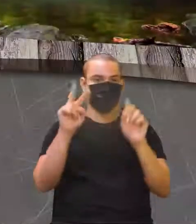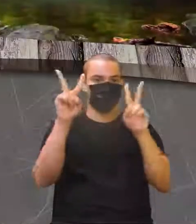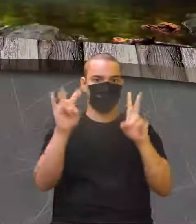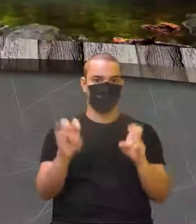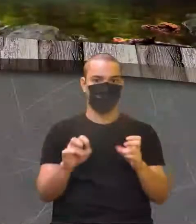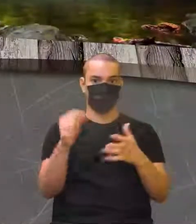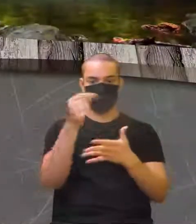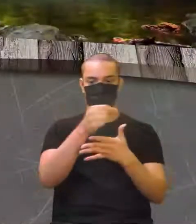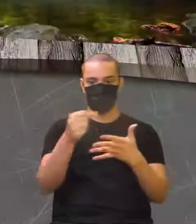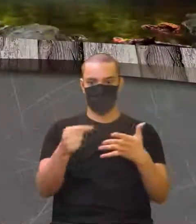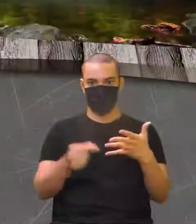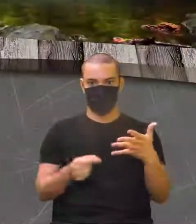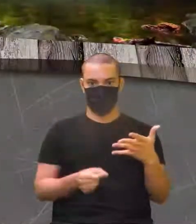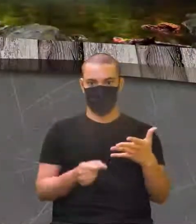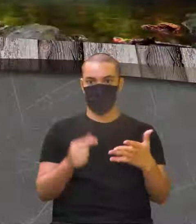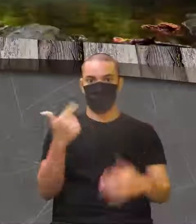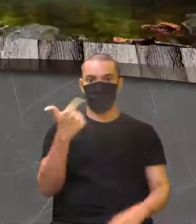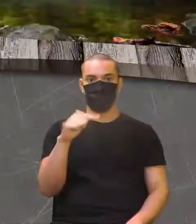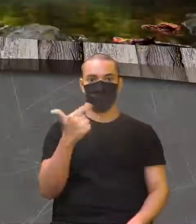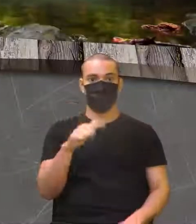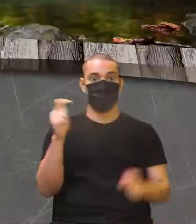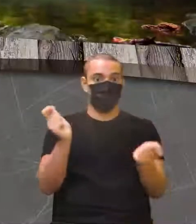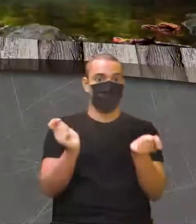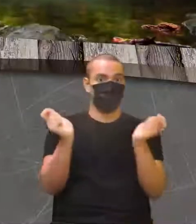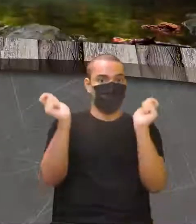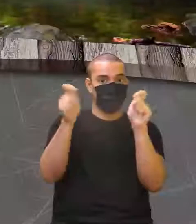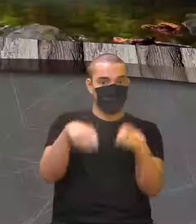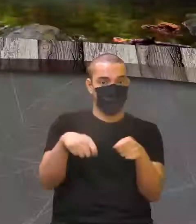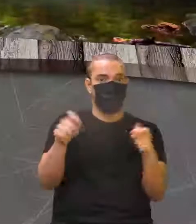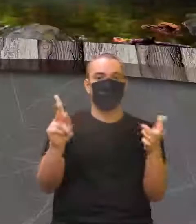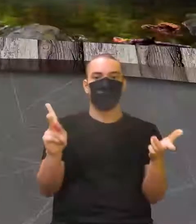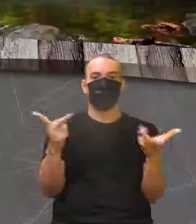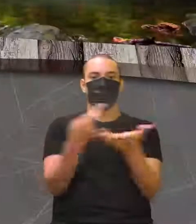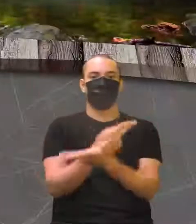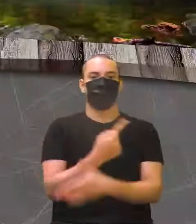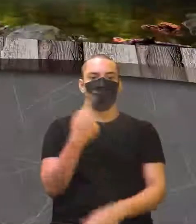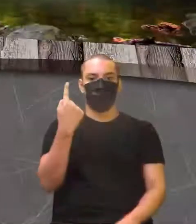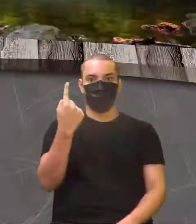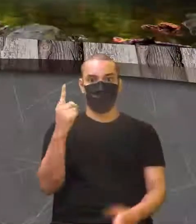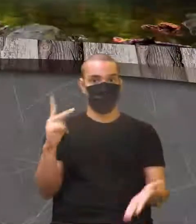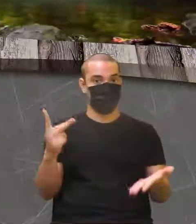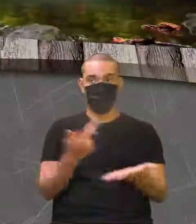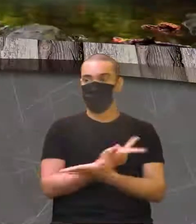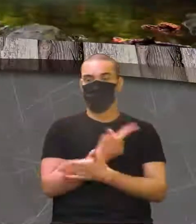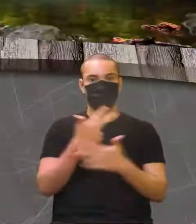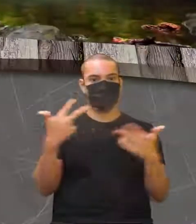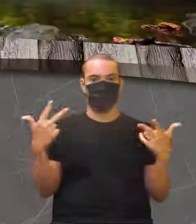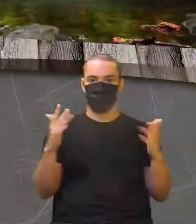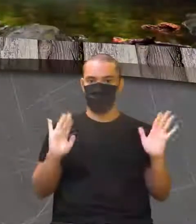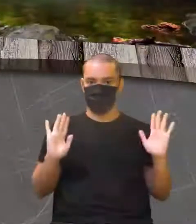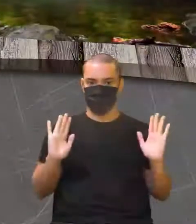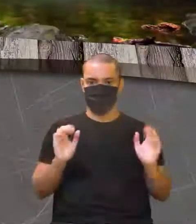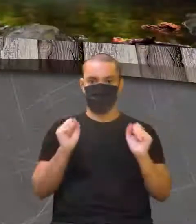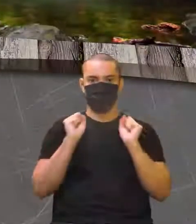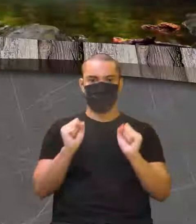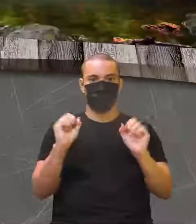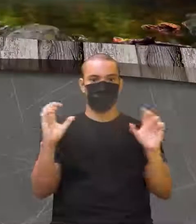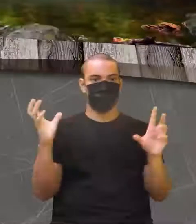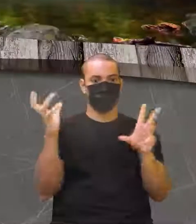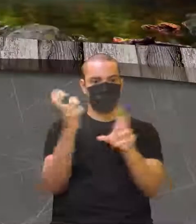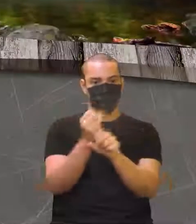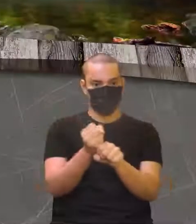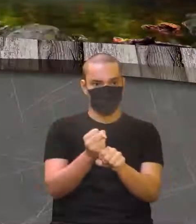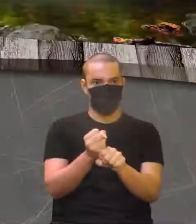dos fatores aleatórios, as possibilidades de acontecer um determinado evento que você, sei lá, queira calcular